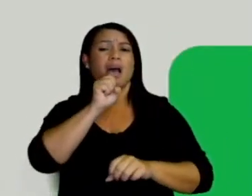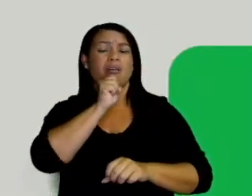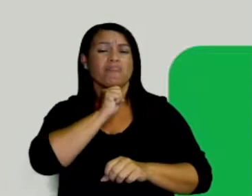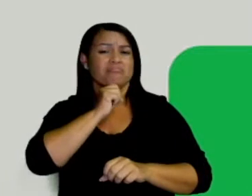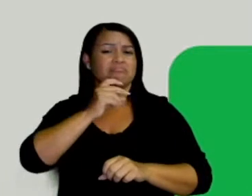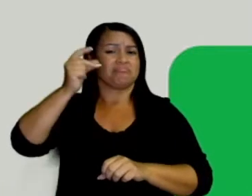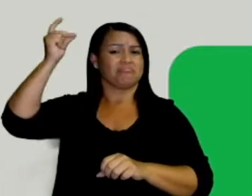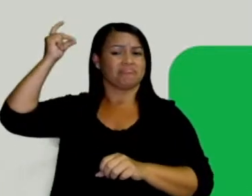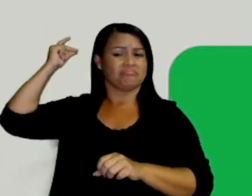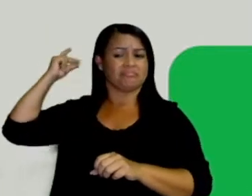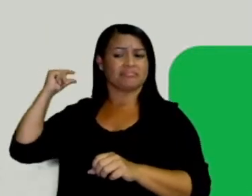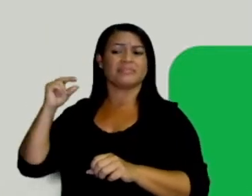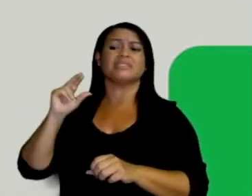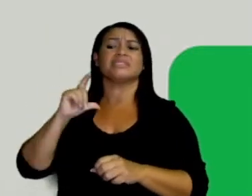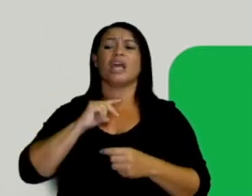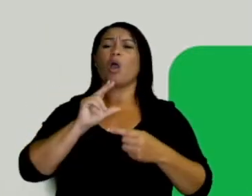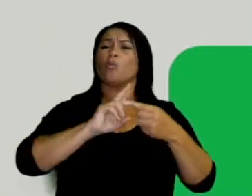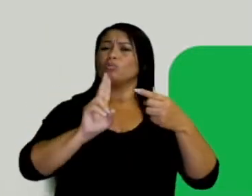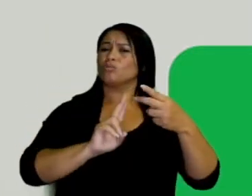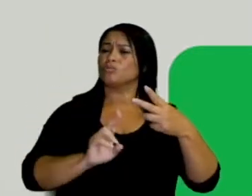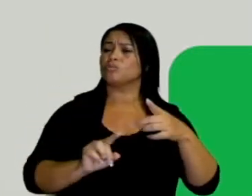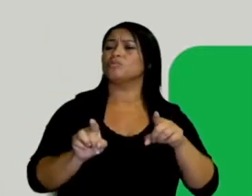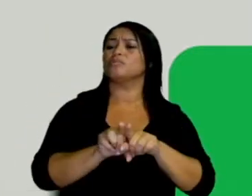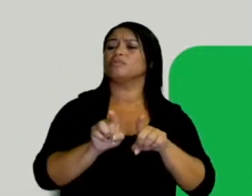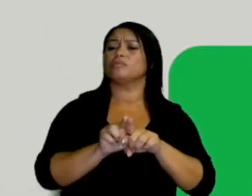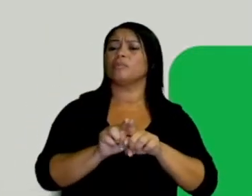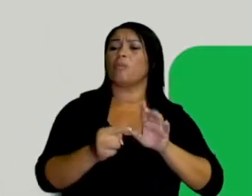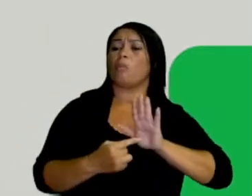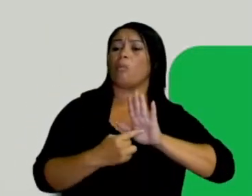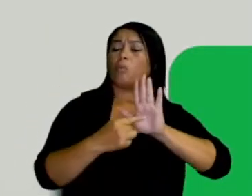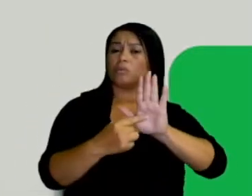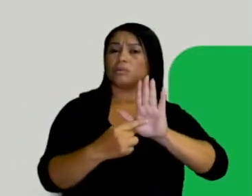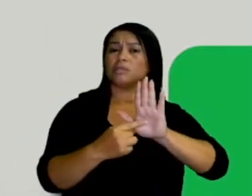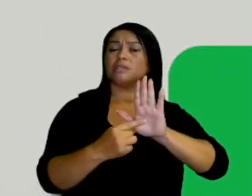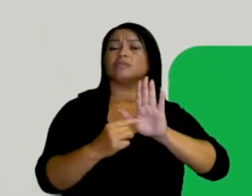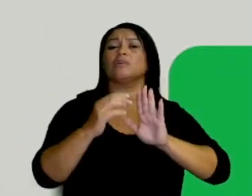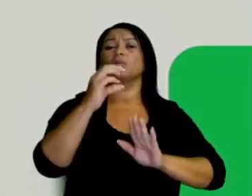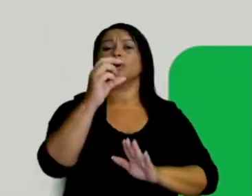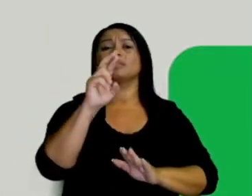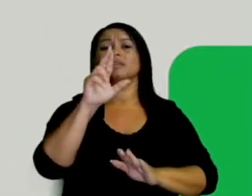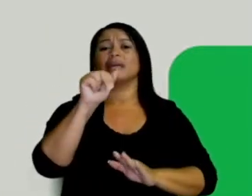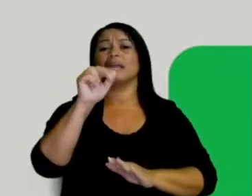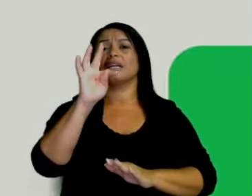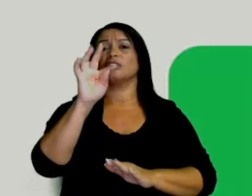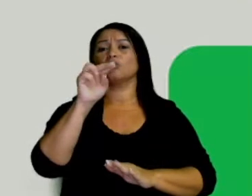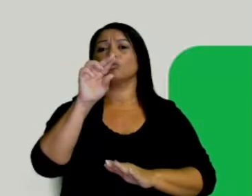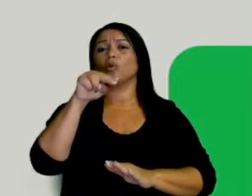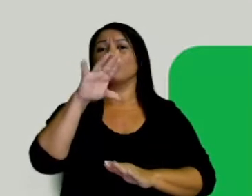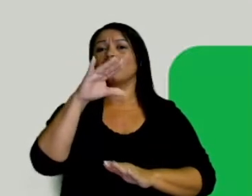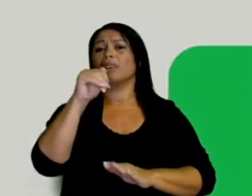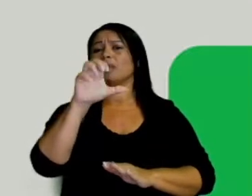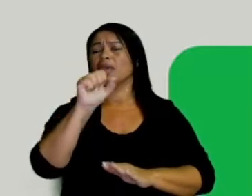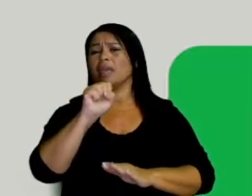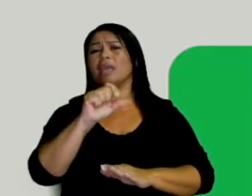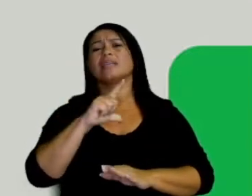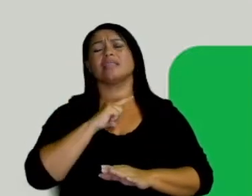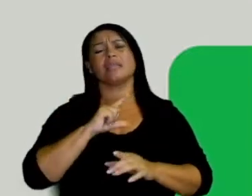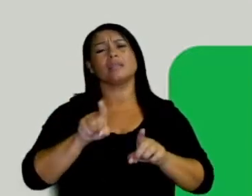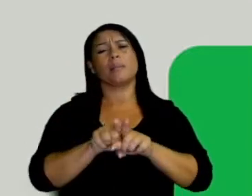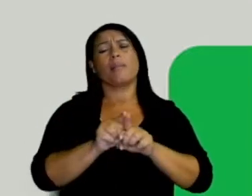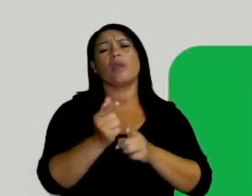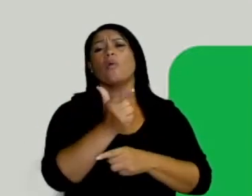de cráton ou unidades cratônicas, tá? Ou escudos também, que é uma outra denominação que